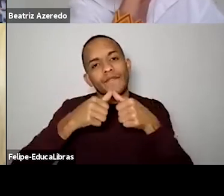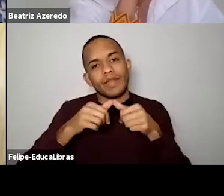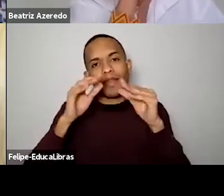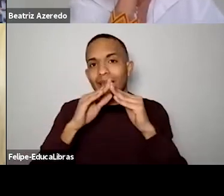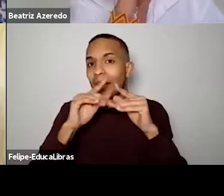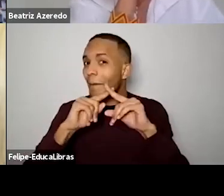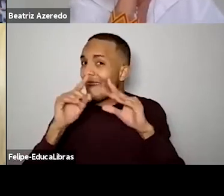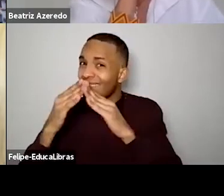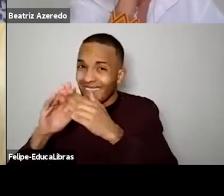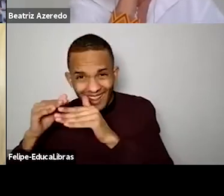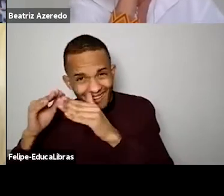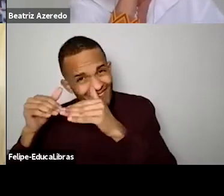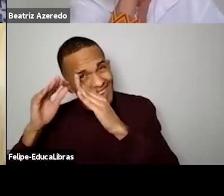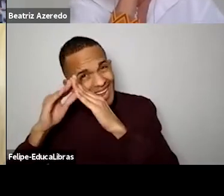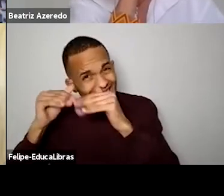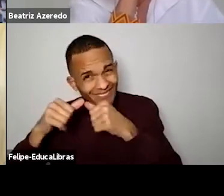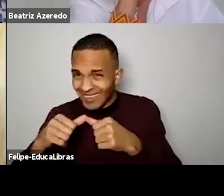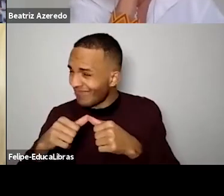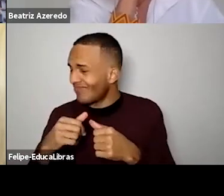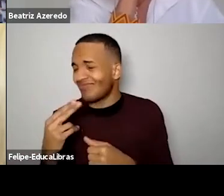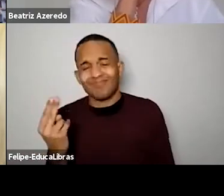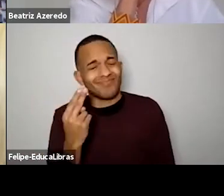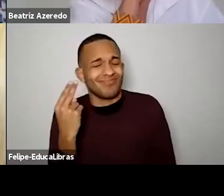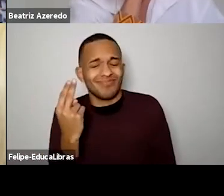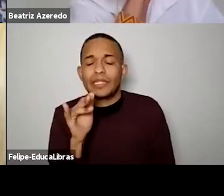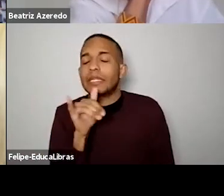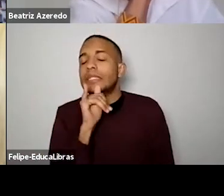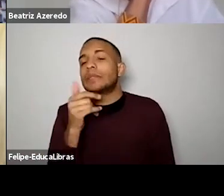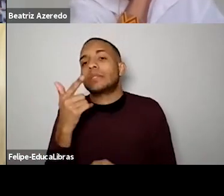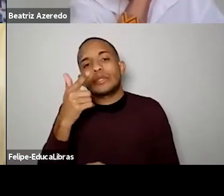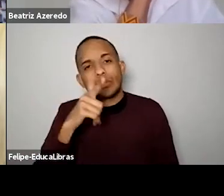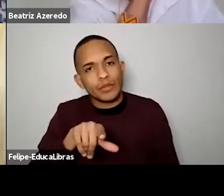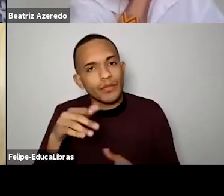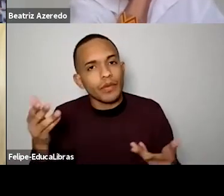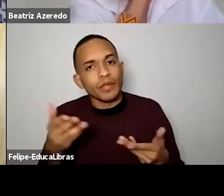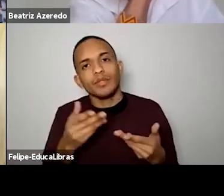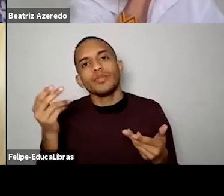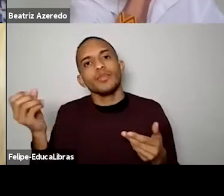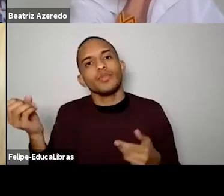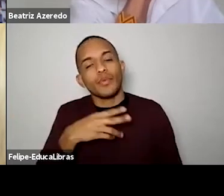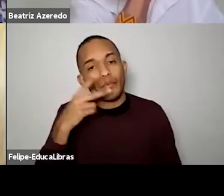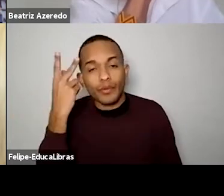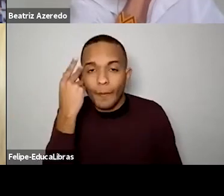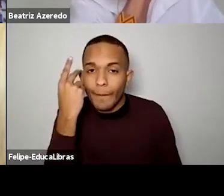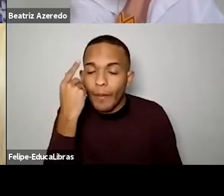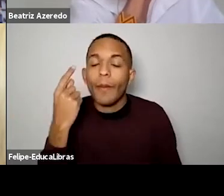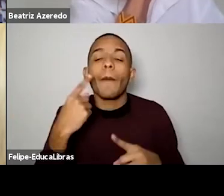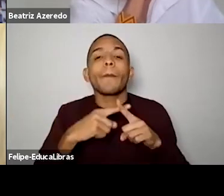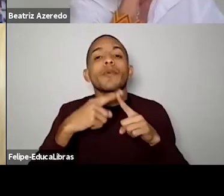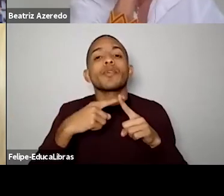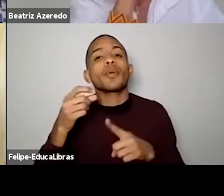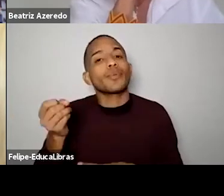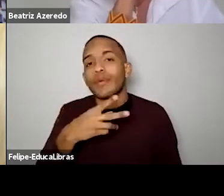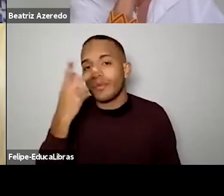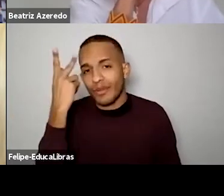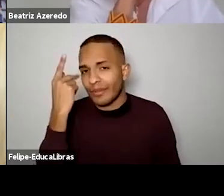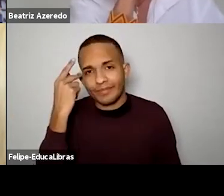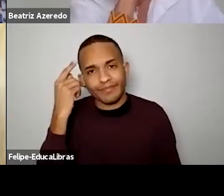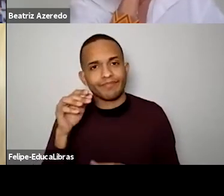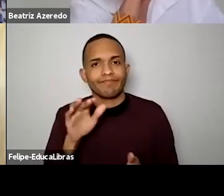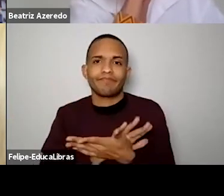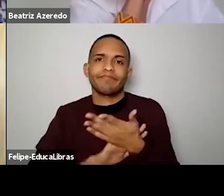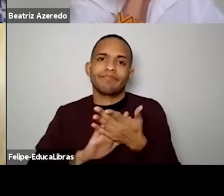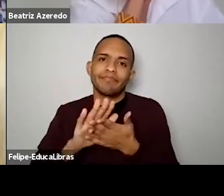em casa. Então nós não podemos entrar nessa onda novamente agora de um novo normal, porque esse novo normal para a gente não existe. Existe uma série